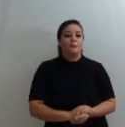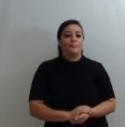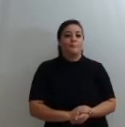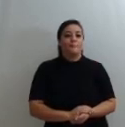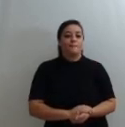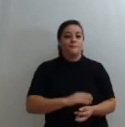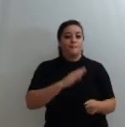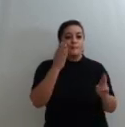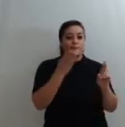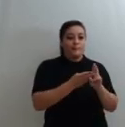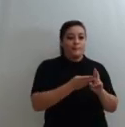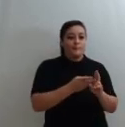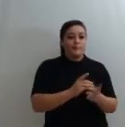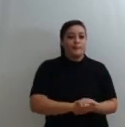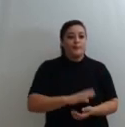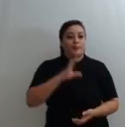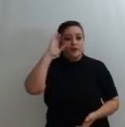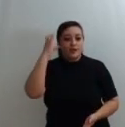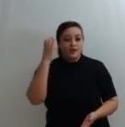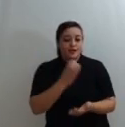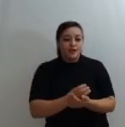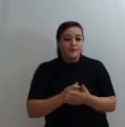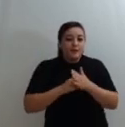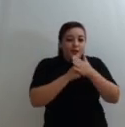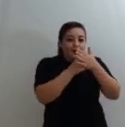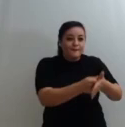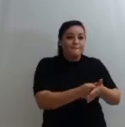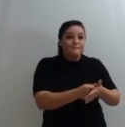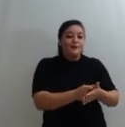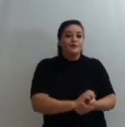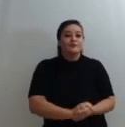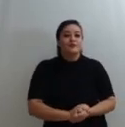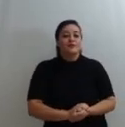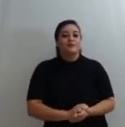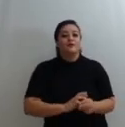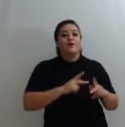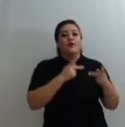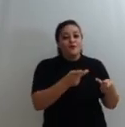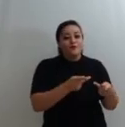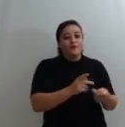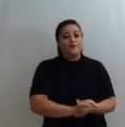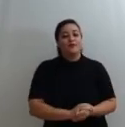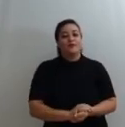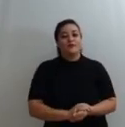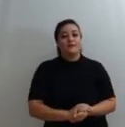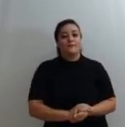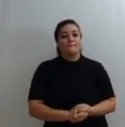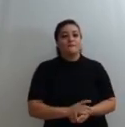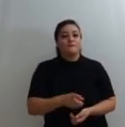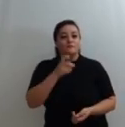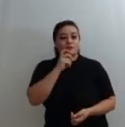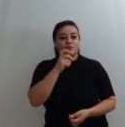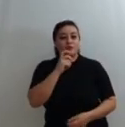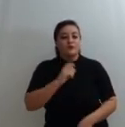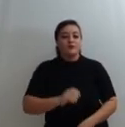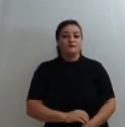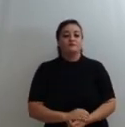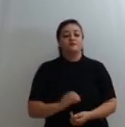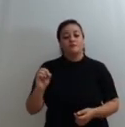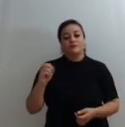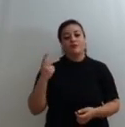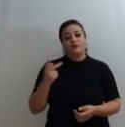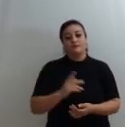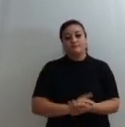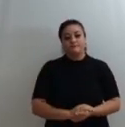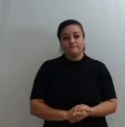atos infracionais impedir o tráfico eventual. Essa é a afetação. Ok.